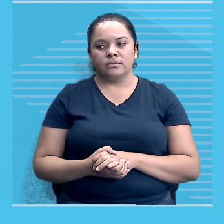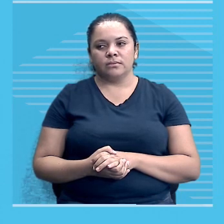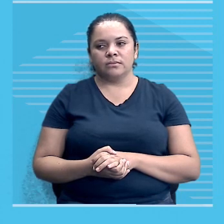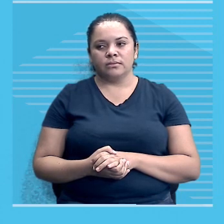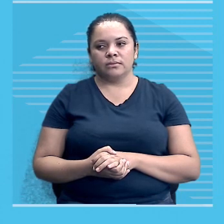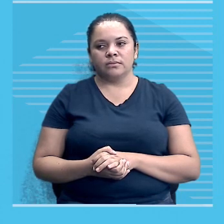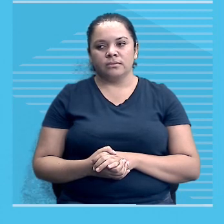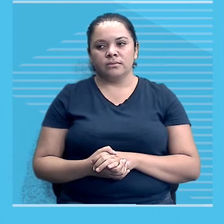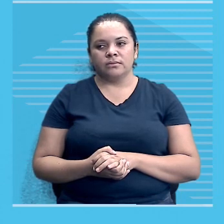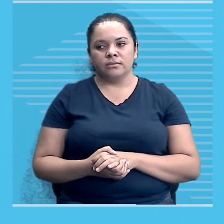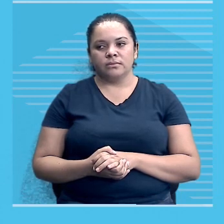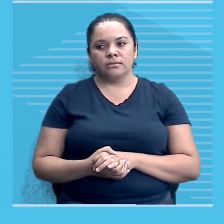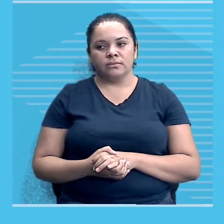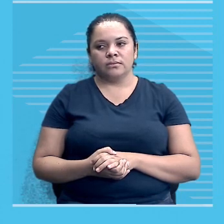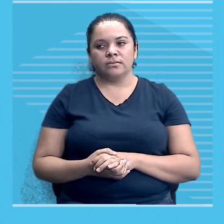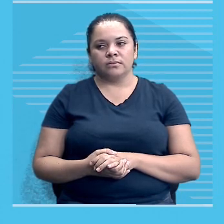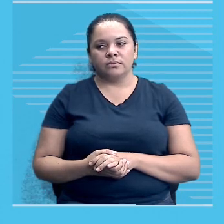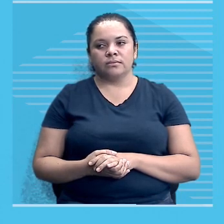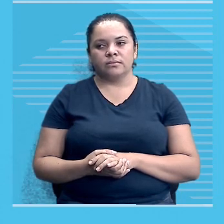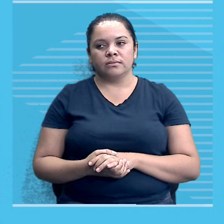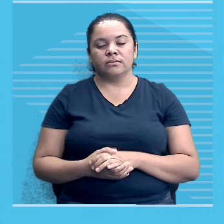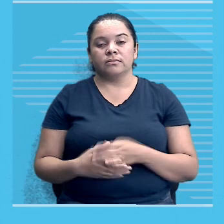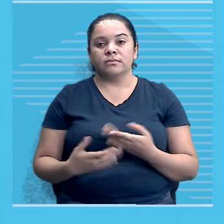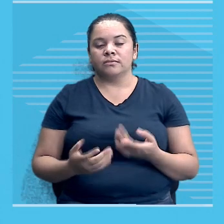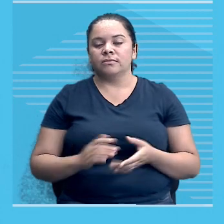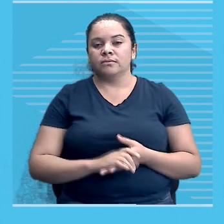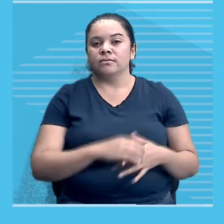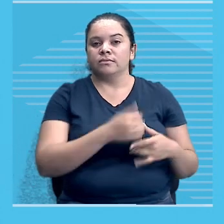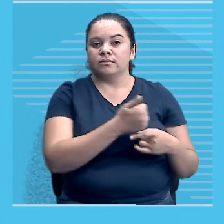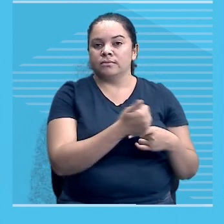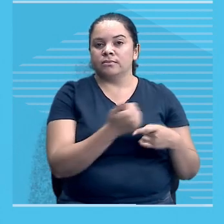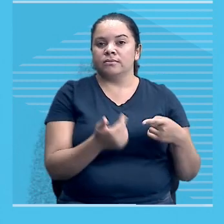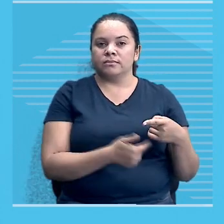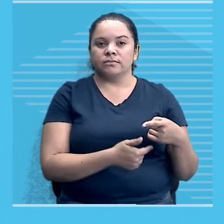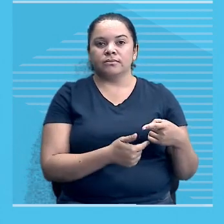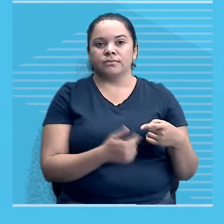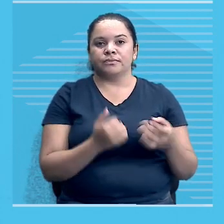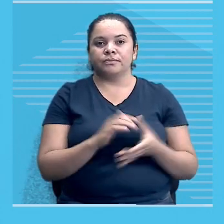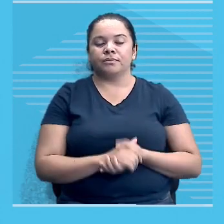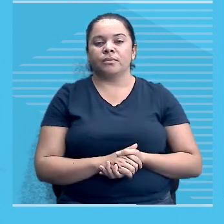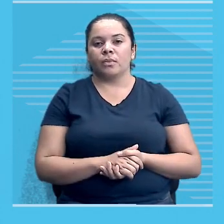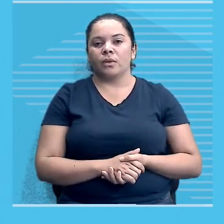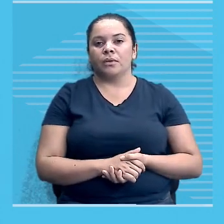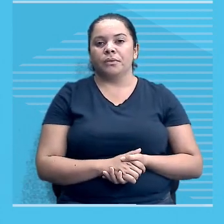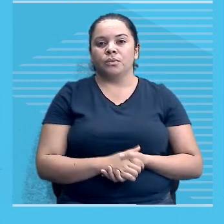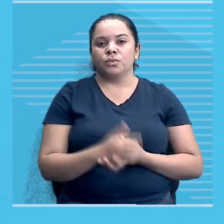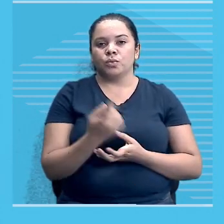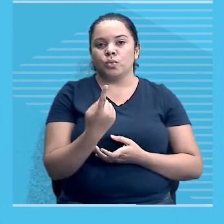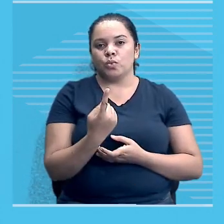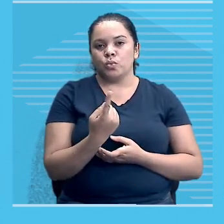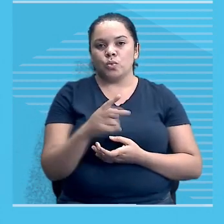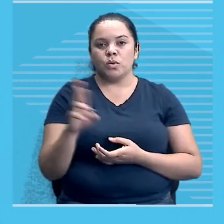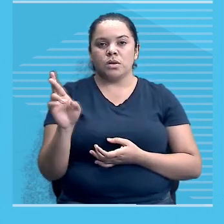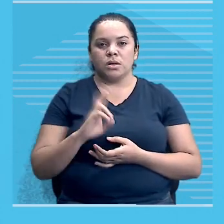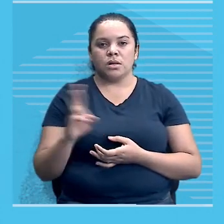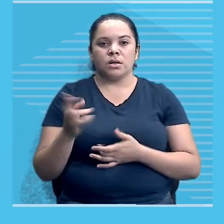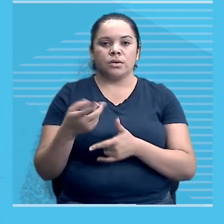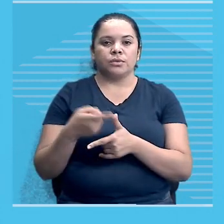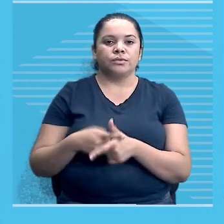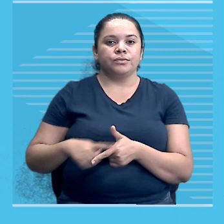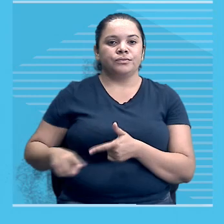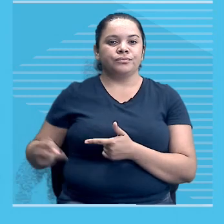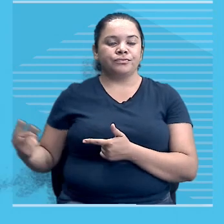eu daria pensa comigo um sobre 21 real dividido para duas pessoas